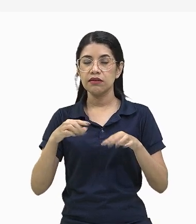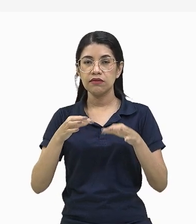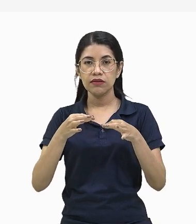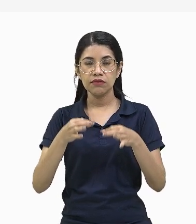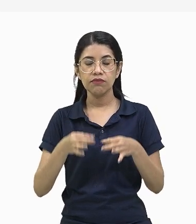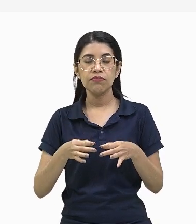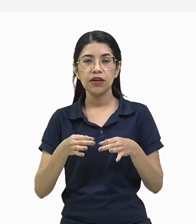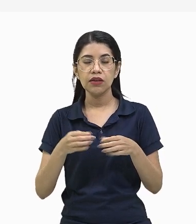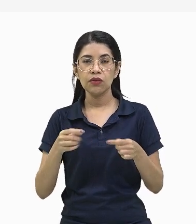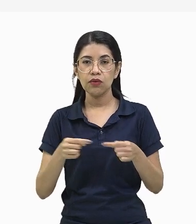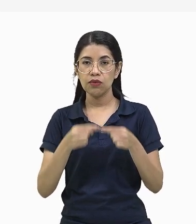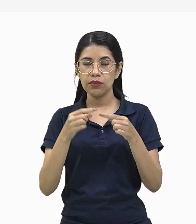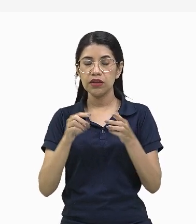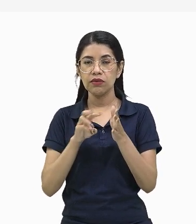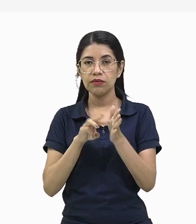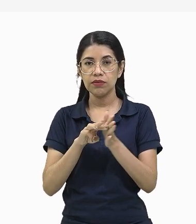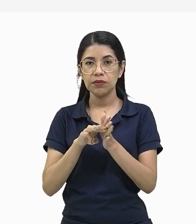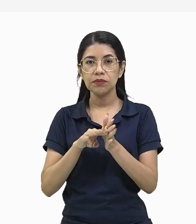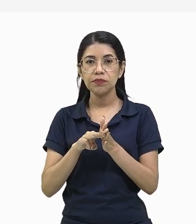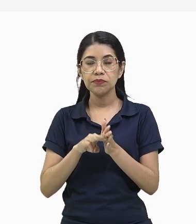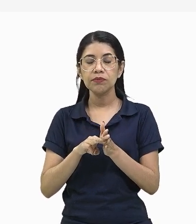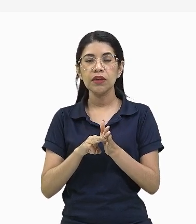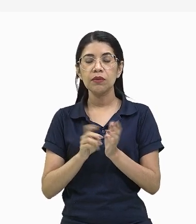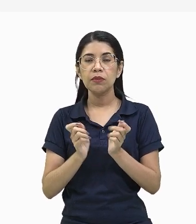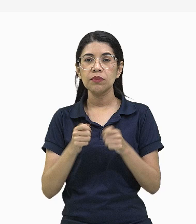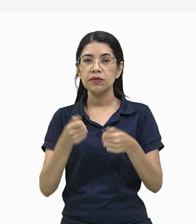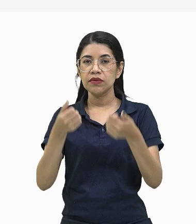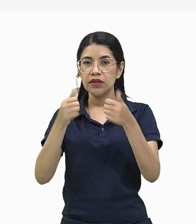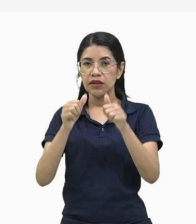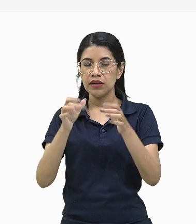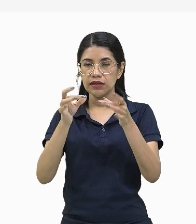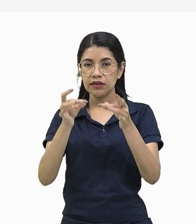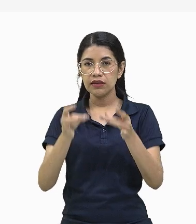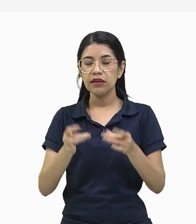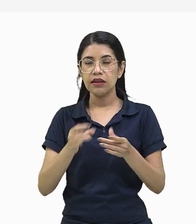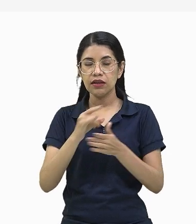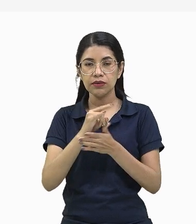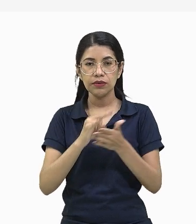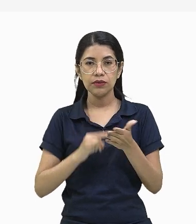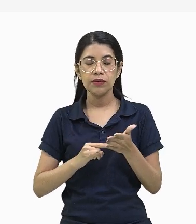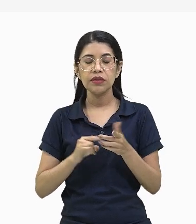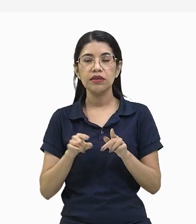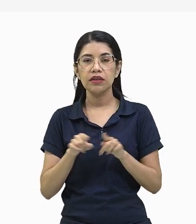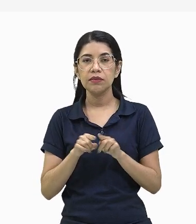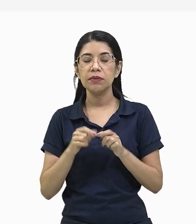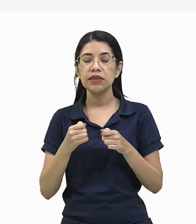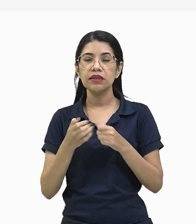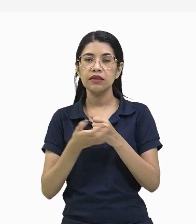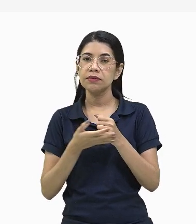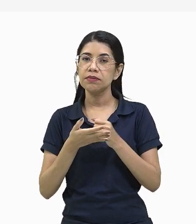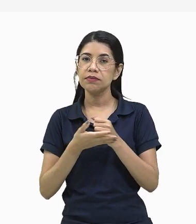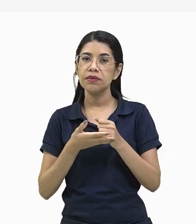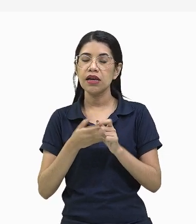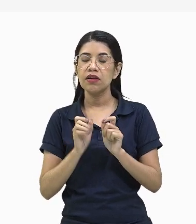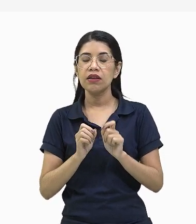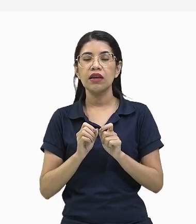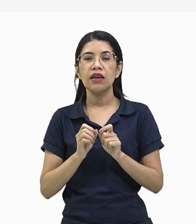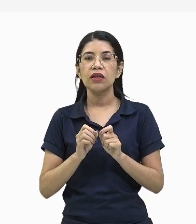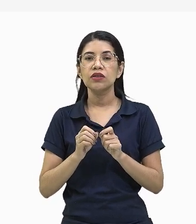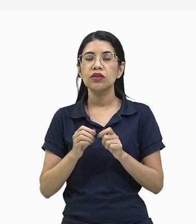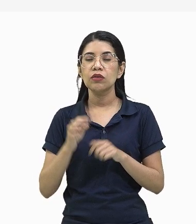adequado dentro da metodologia para fazer a análise desses documentos. E tem que estar tudo embasado pelos